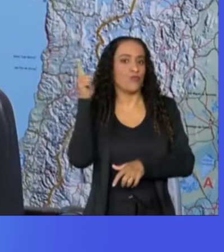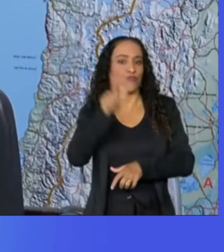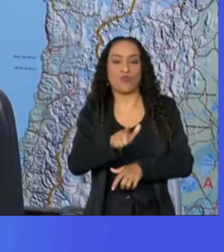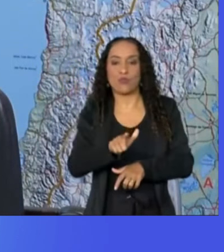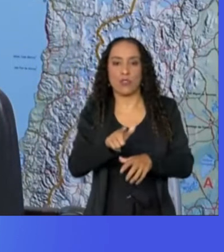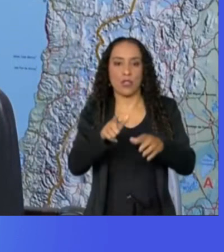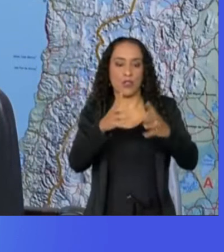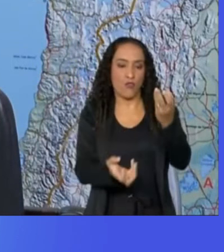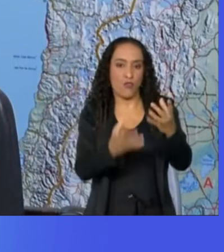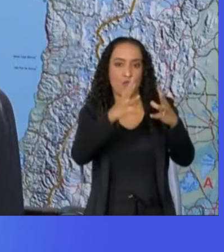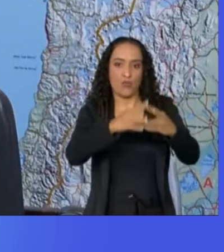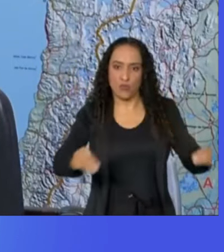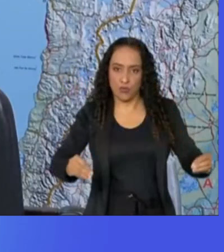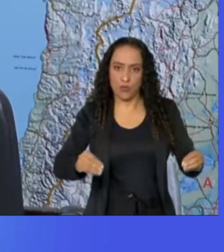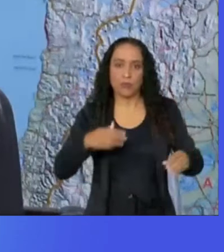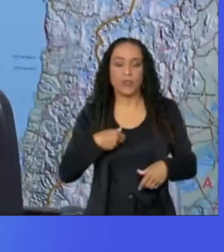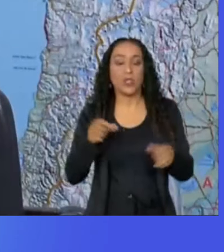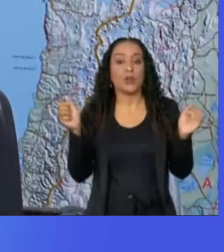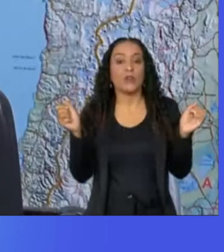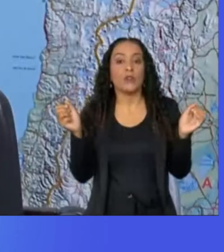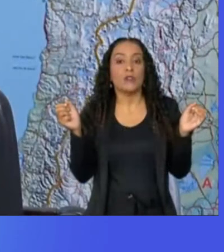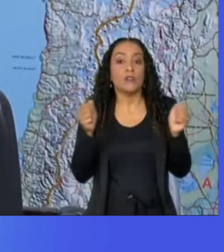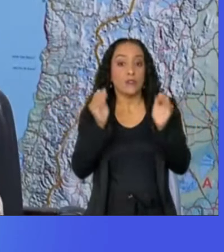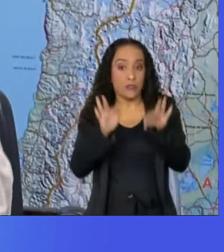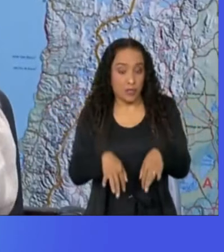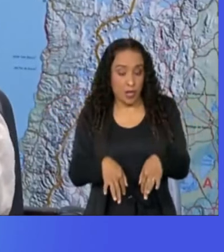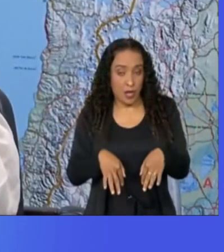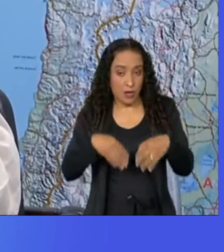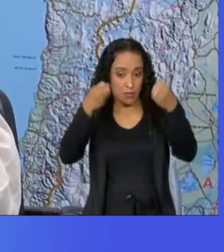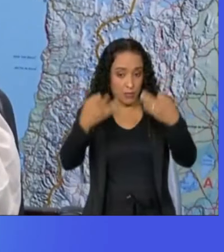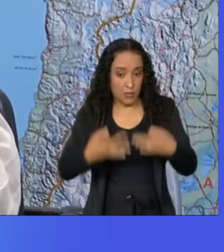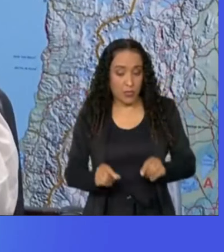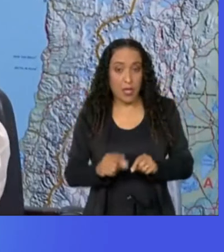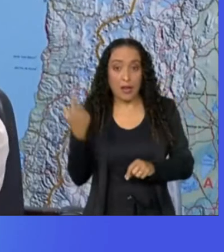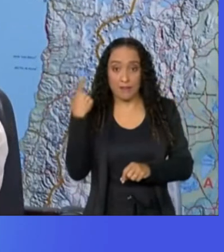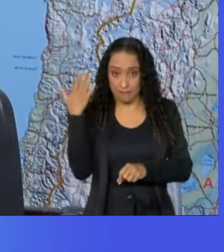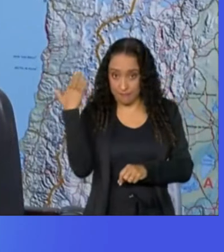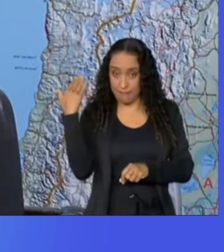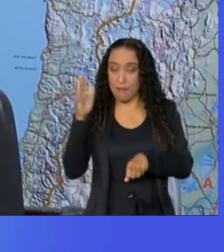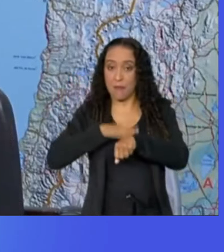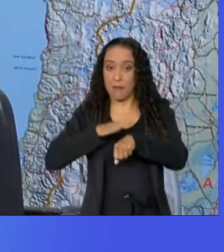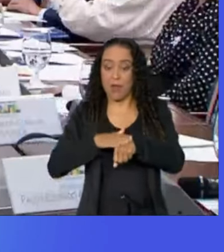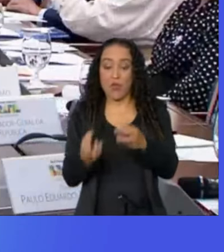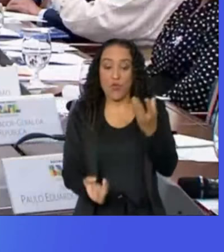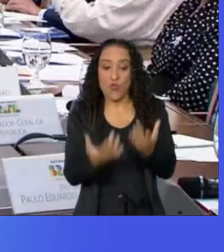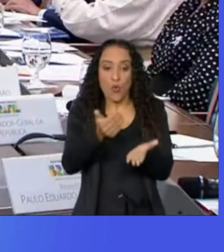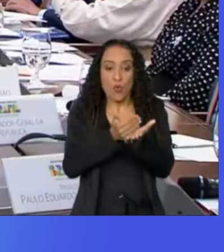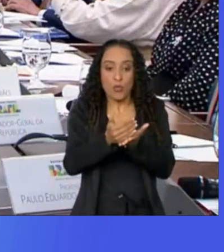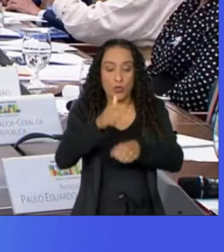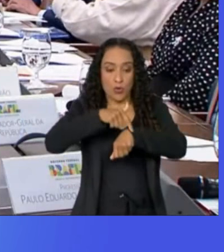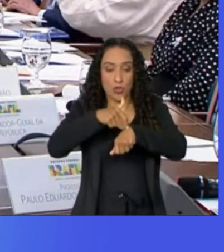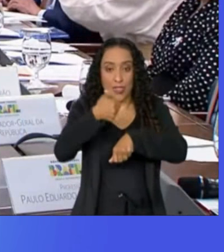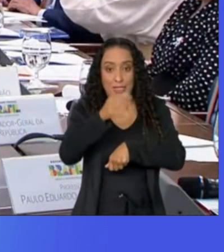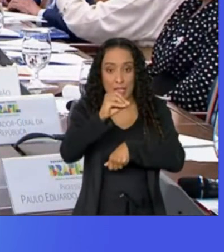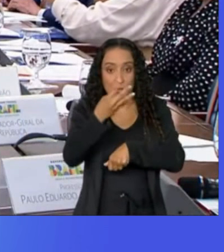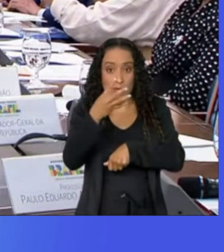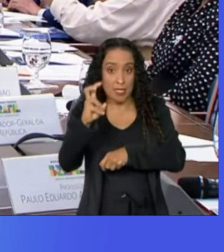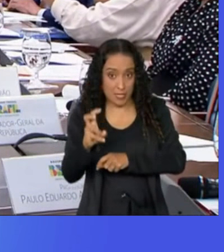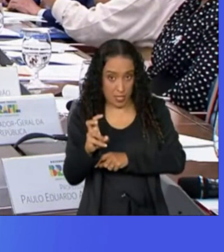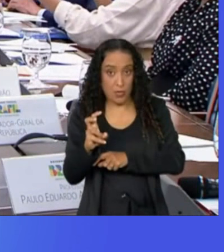apagar o fogo eu concluo dizendo presidente que naquela oportunidade o fogo começou às 10:45